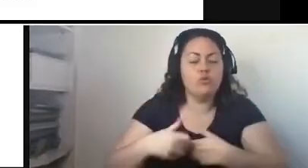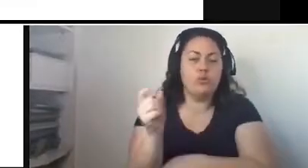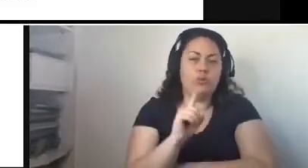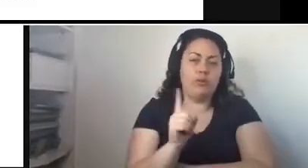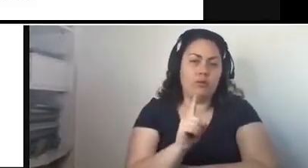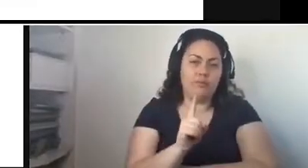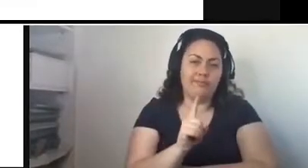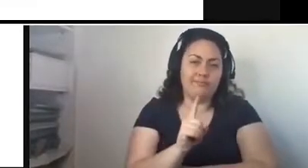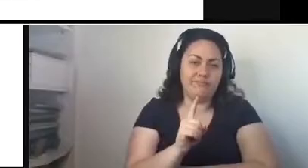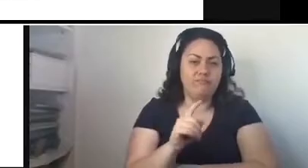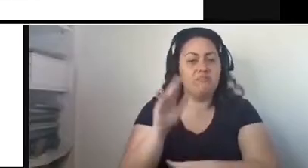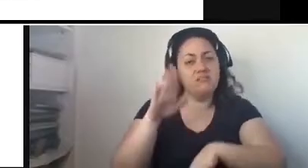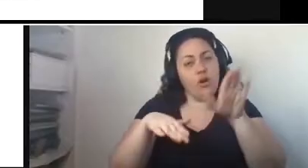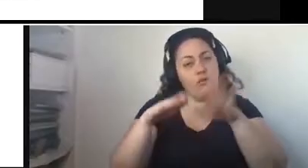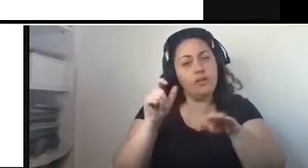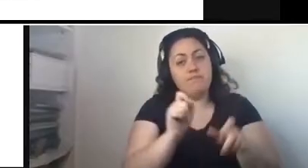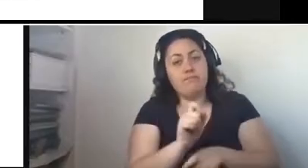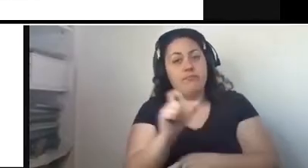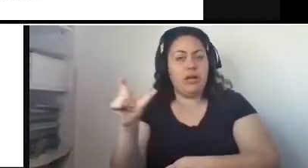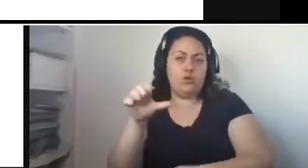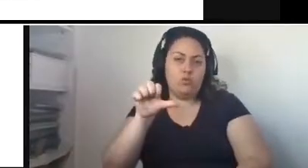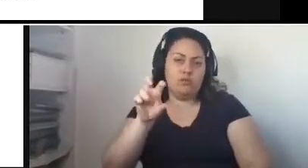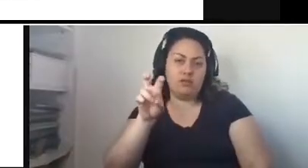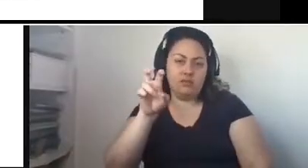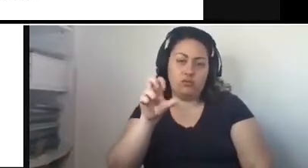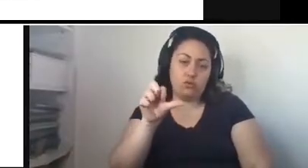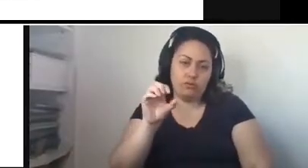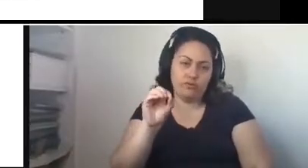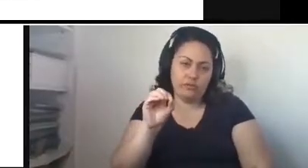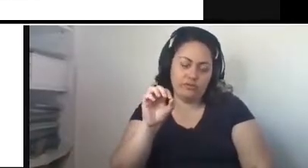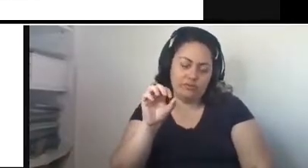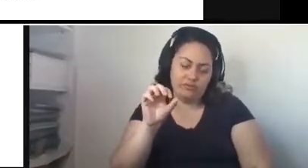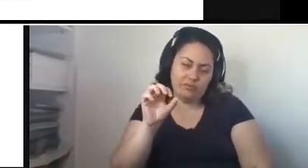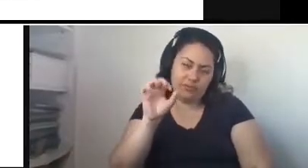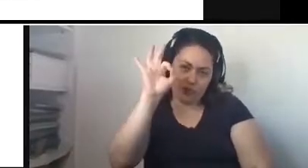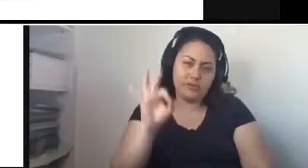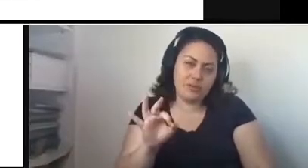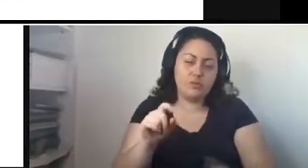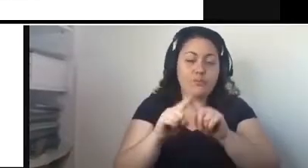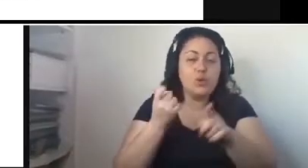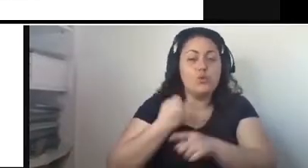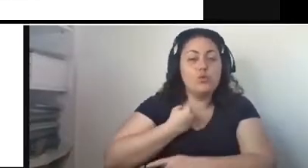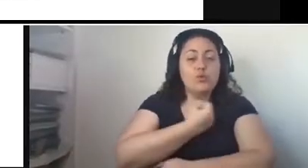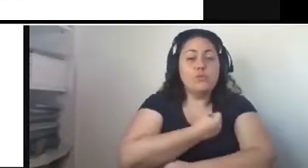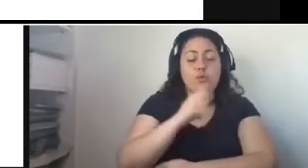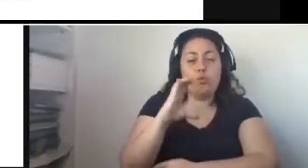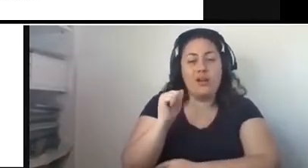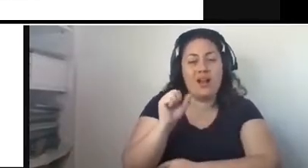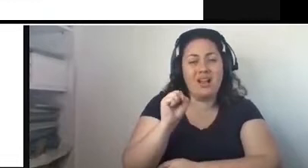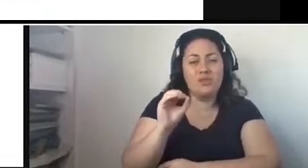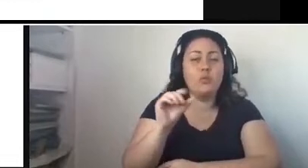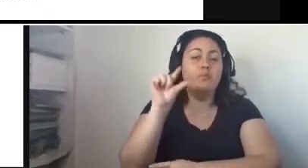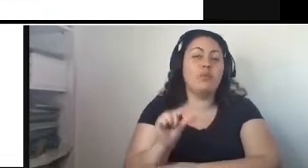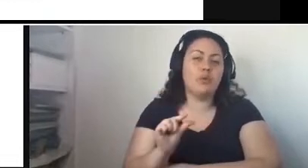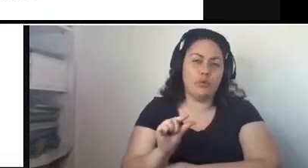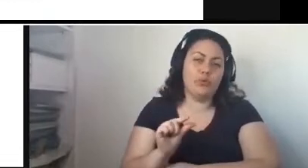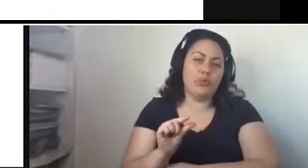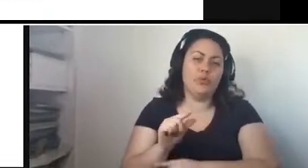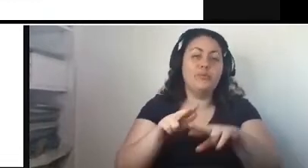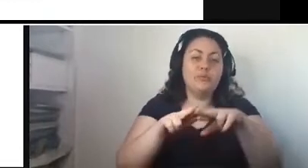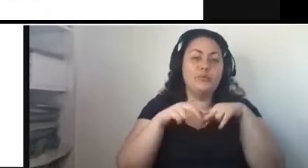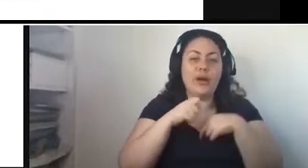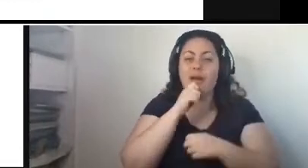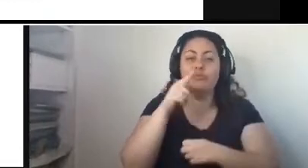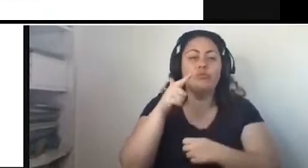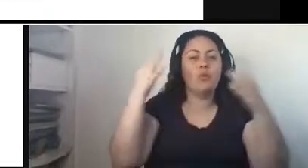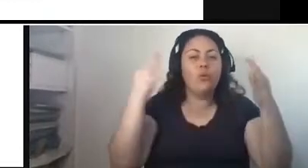provável que seja mais alta, mas como o número de casos ainda é pequeno, por isso que a gente considera esse resultado ainda não